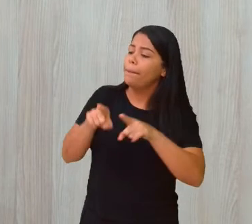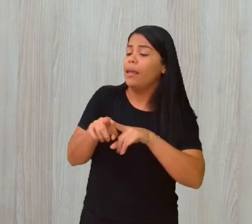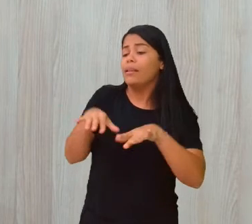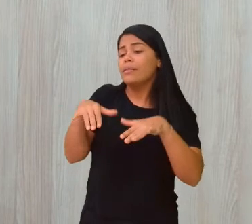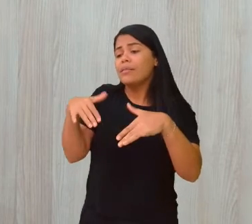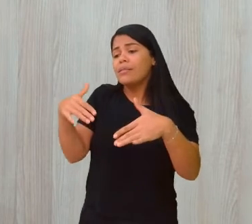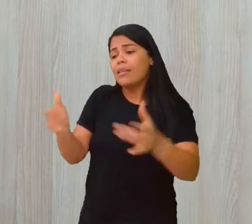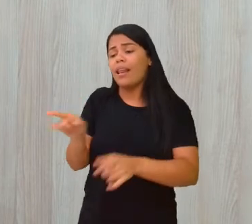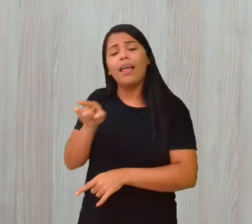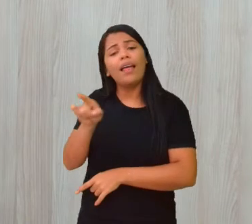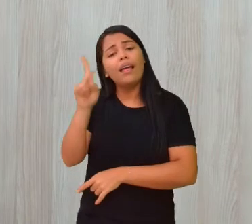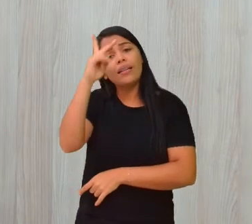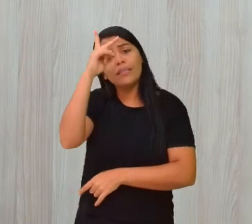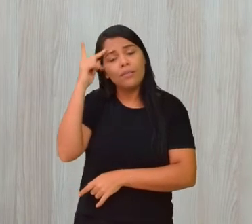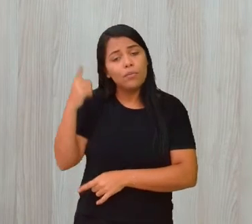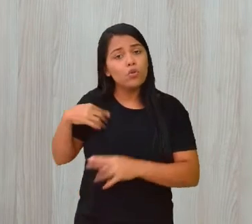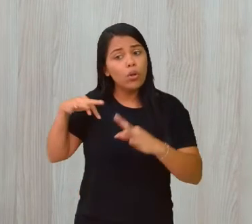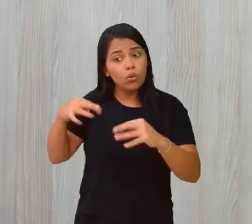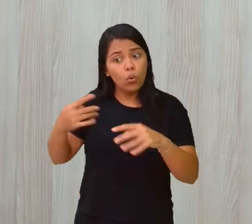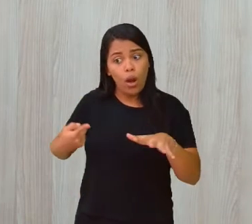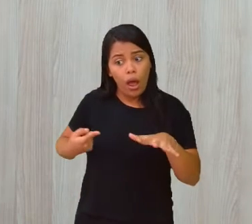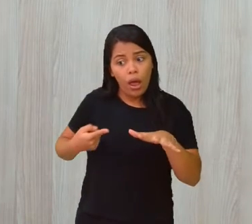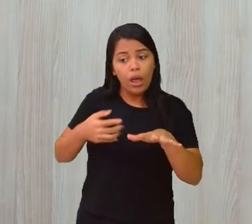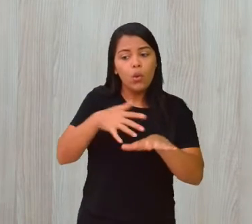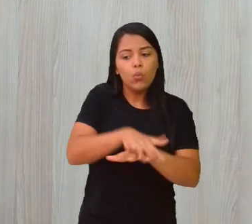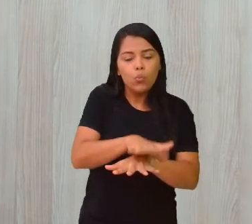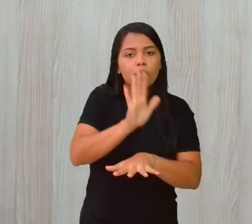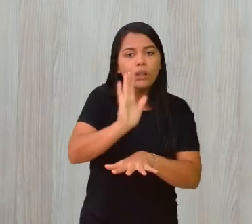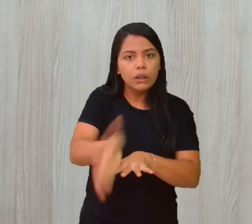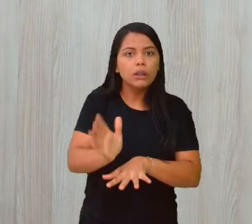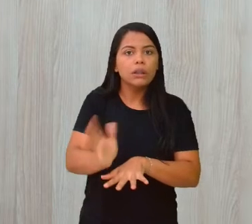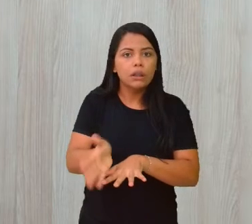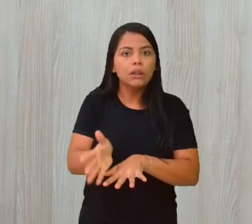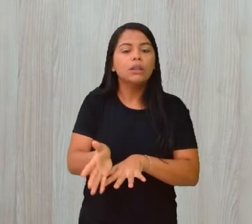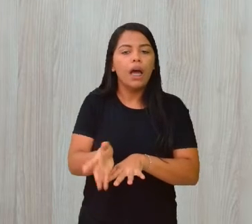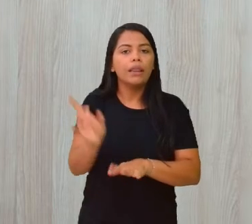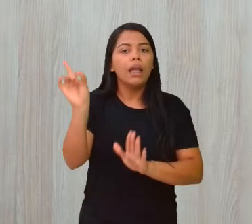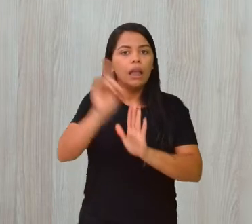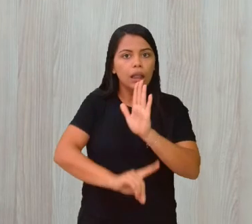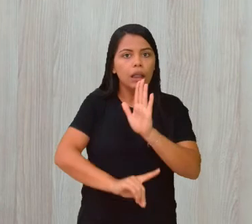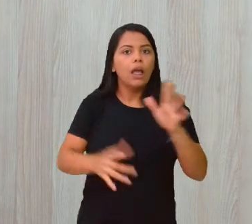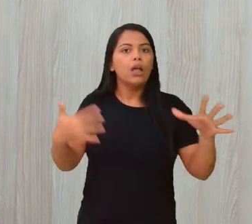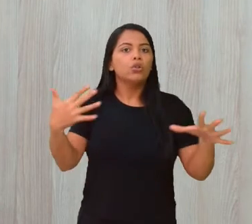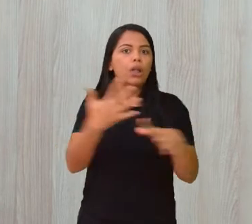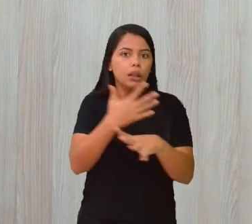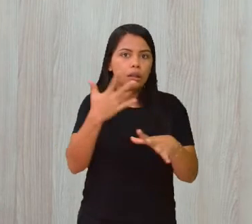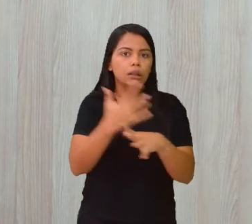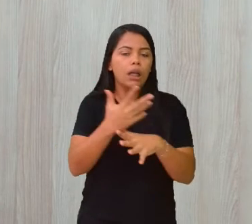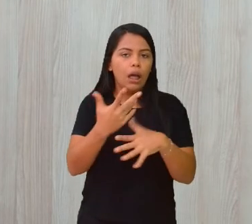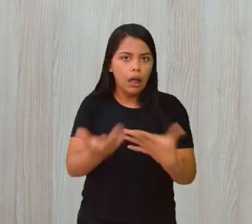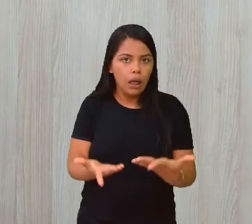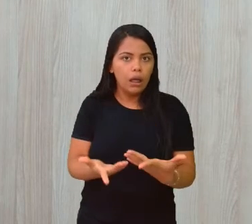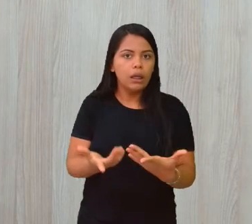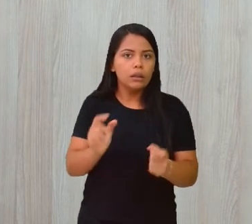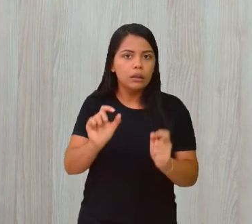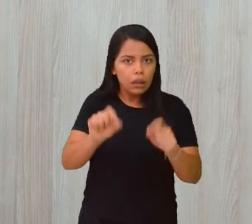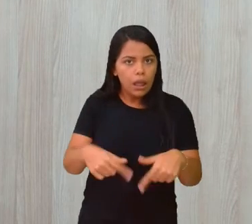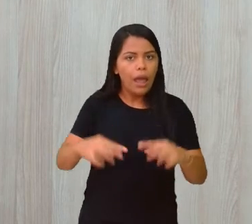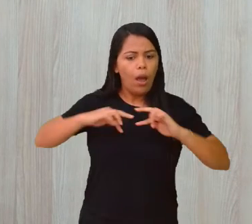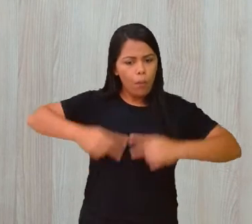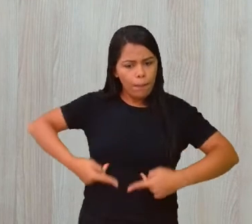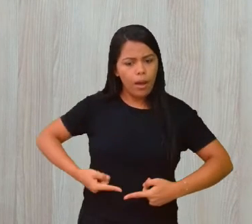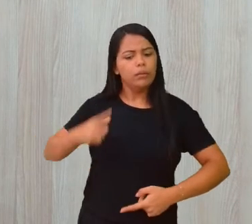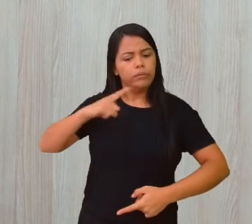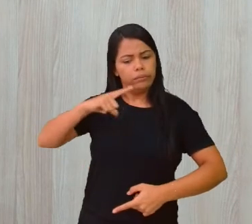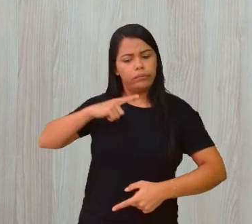pessoas, elas estão incluídas no direito à cidade, que é um direito também nosso de ser humano,